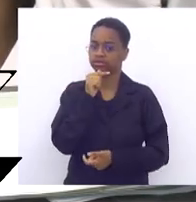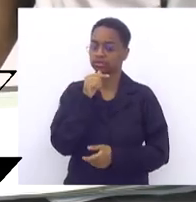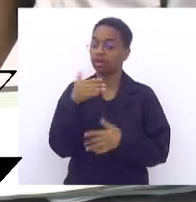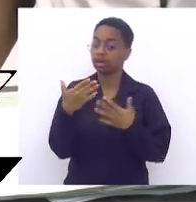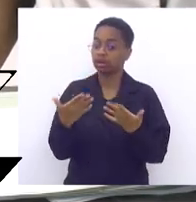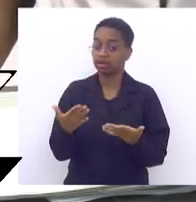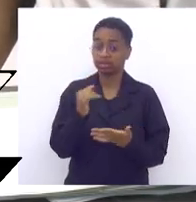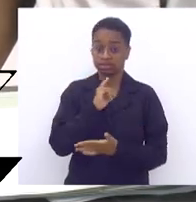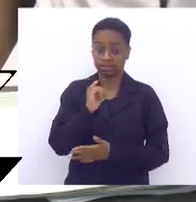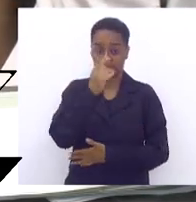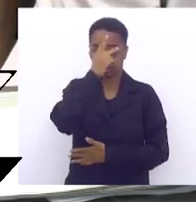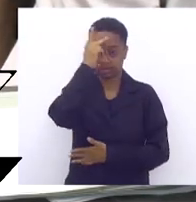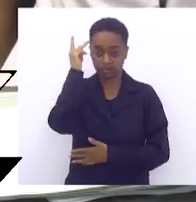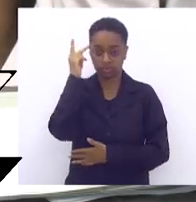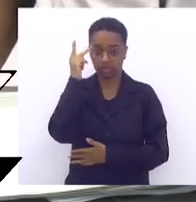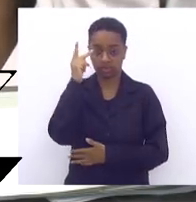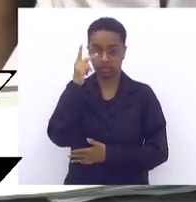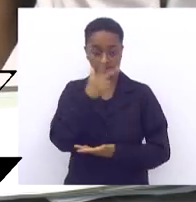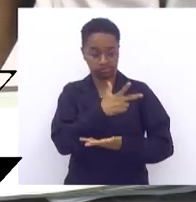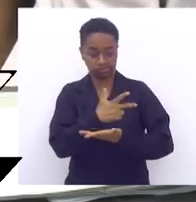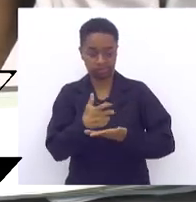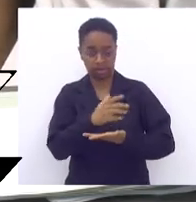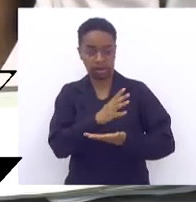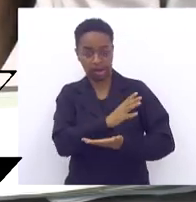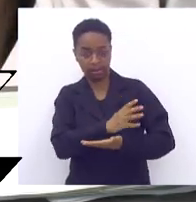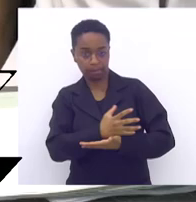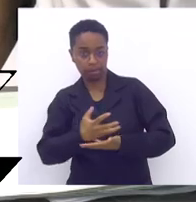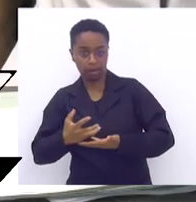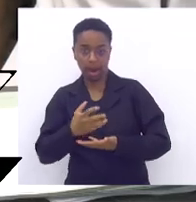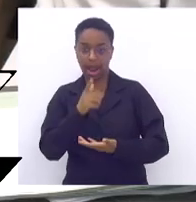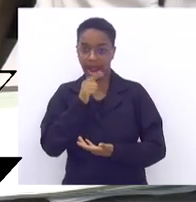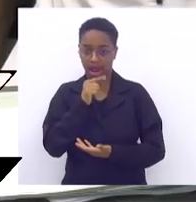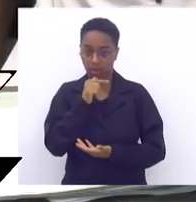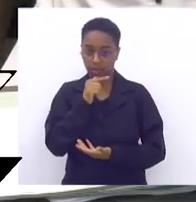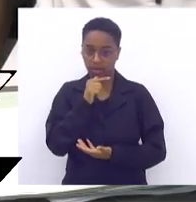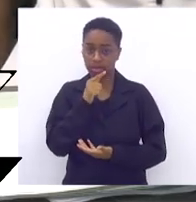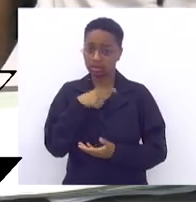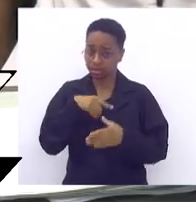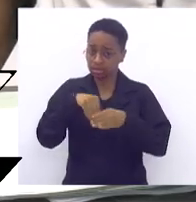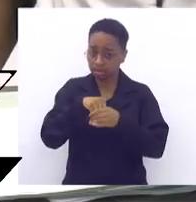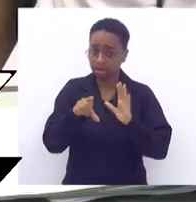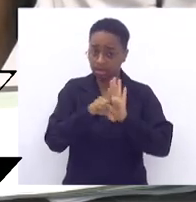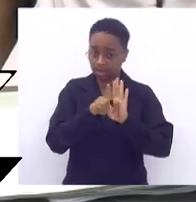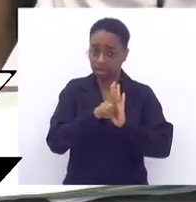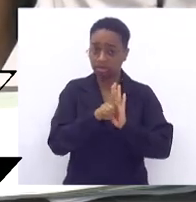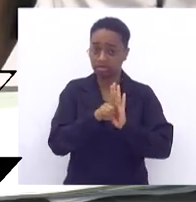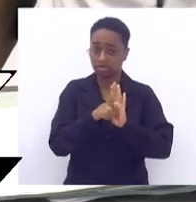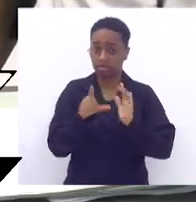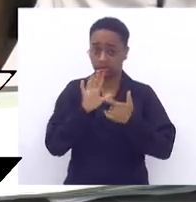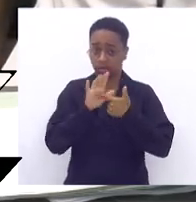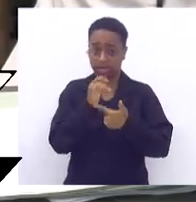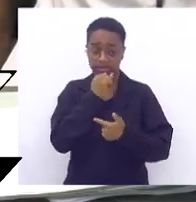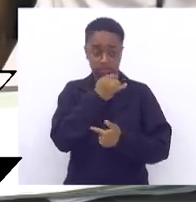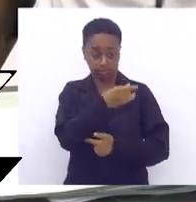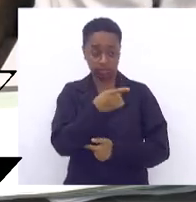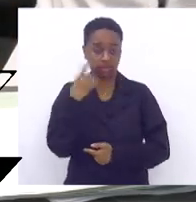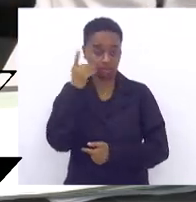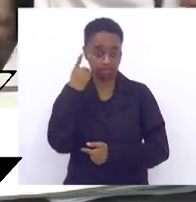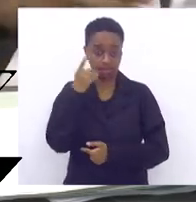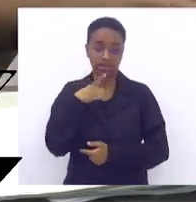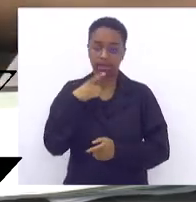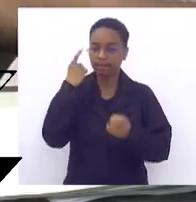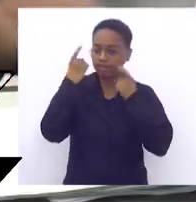pessoa pega, capta água dentro da lei, doutor Serginho, esse exemplo do deputado Amorim, preocupado com